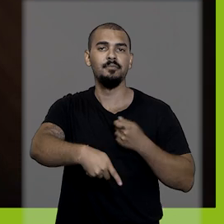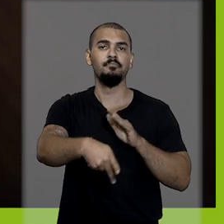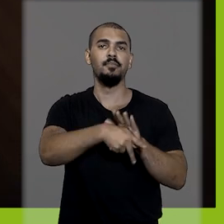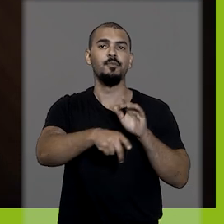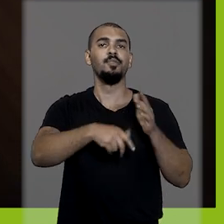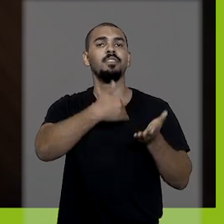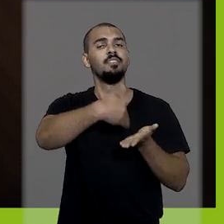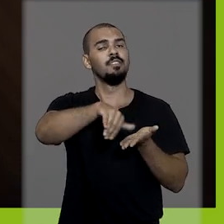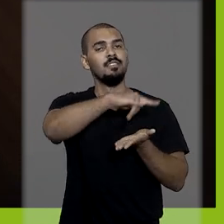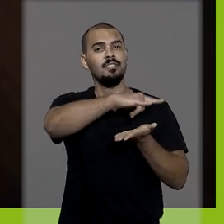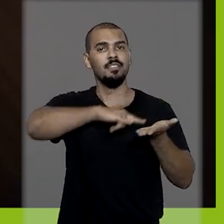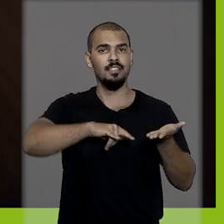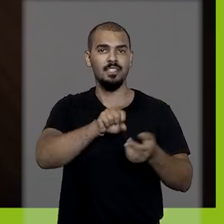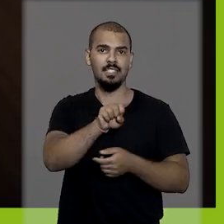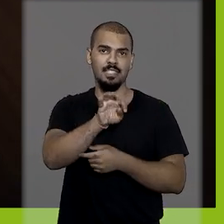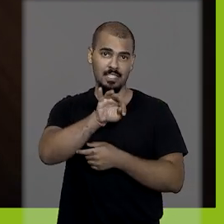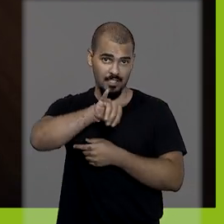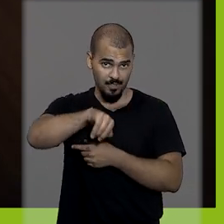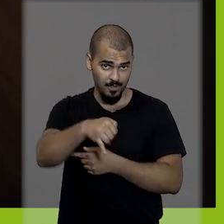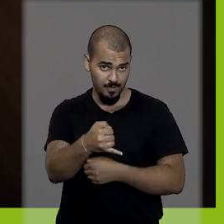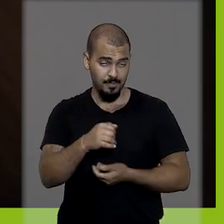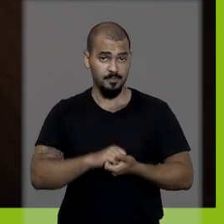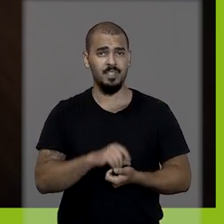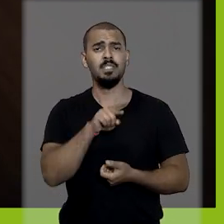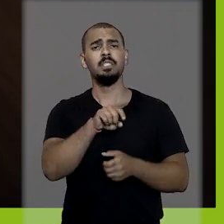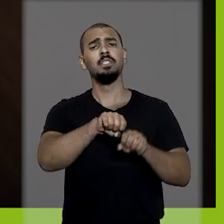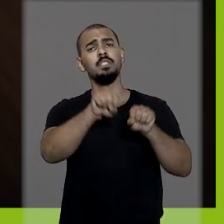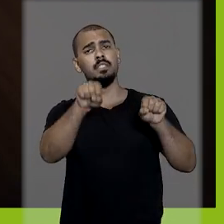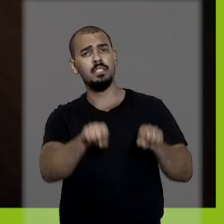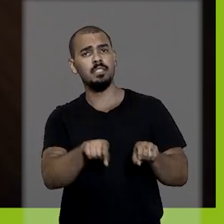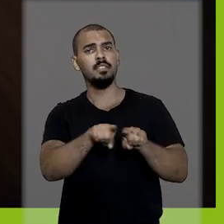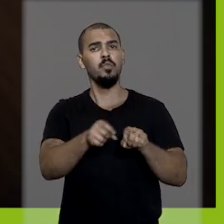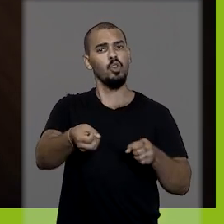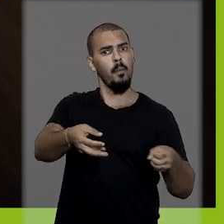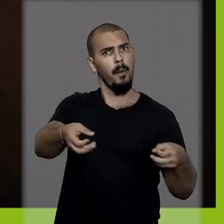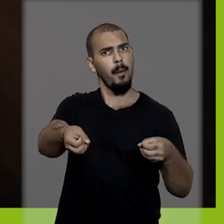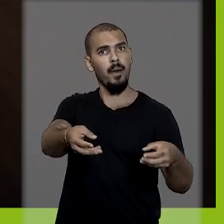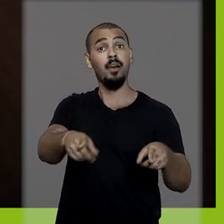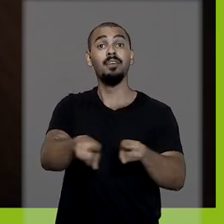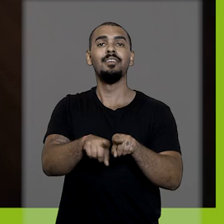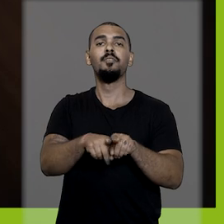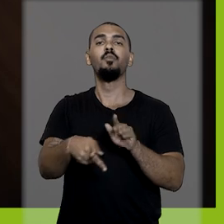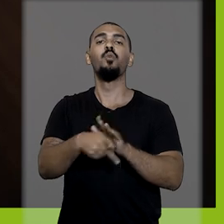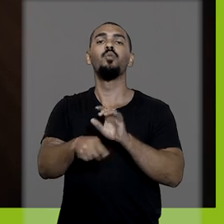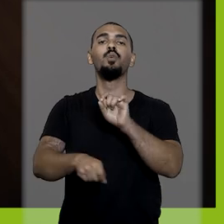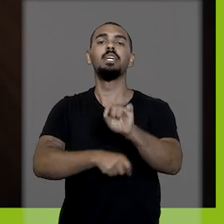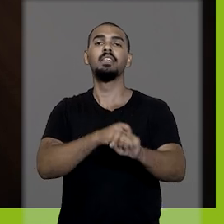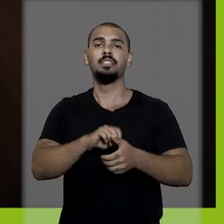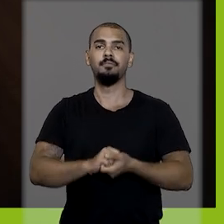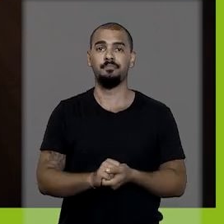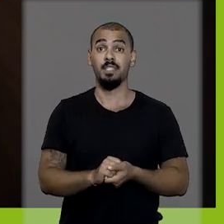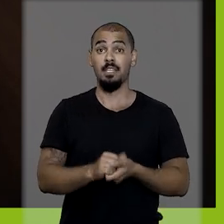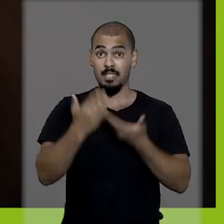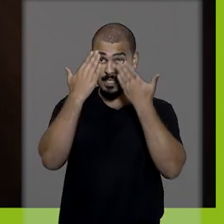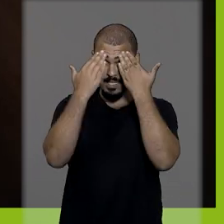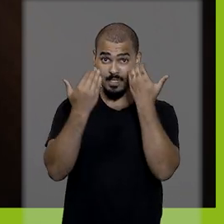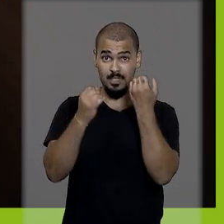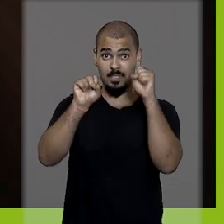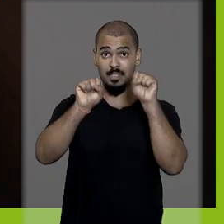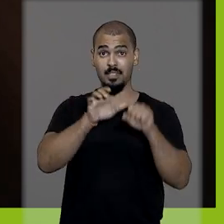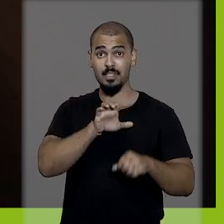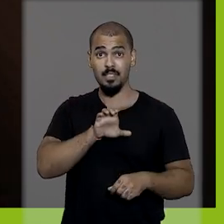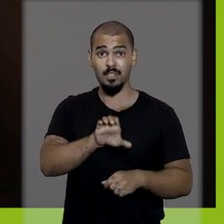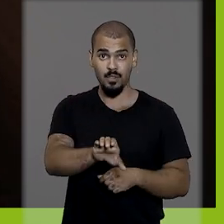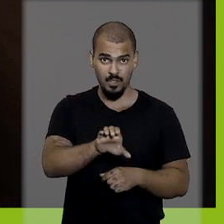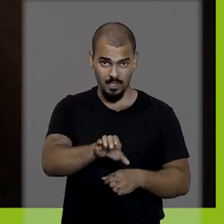gerenciado pela Secretaria de Documentação do STJ. O sistema e suas atualizações foram cedidos gratuitamente pelo